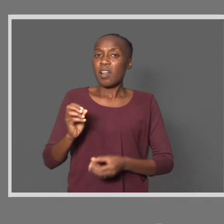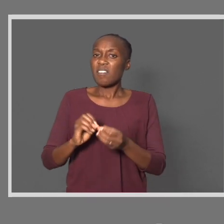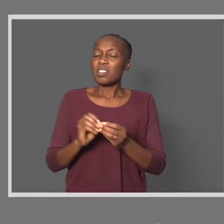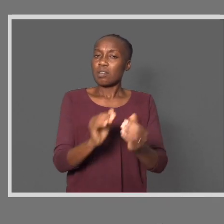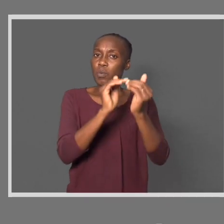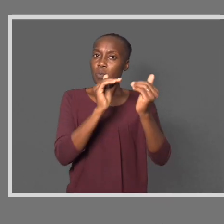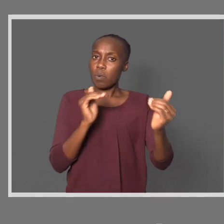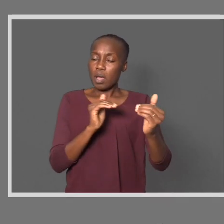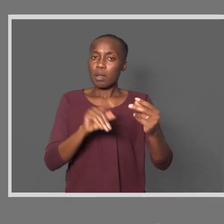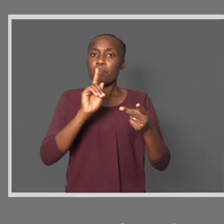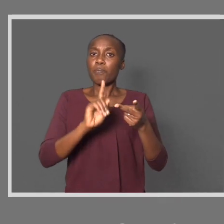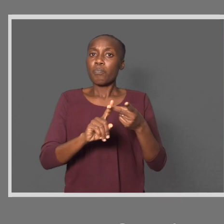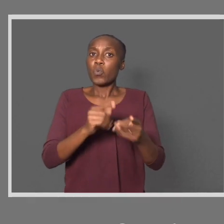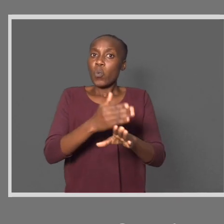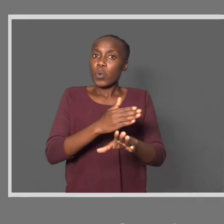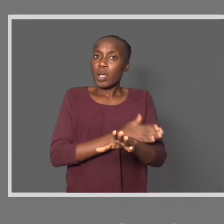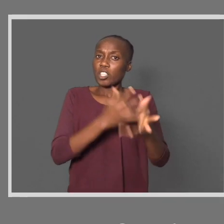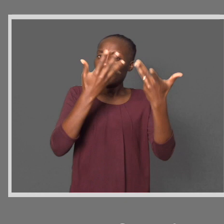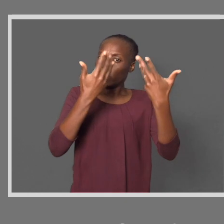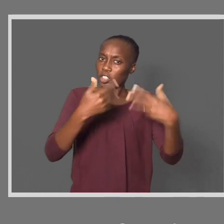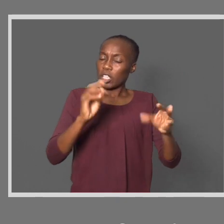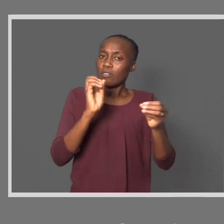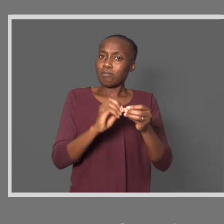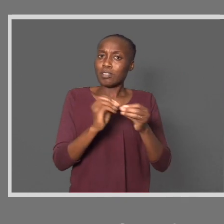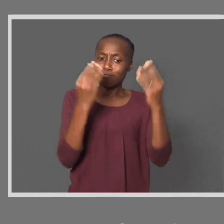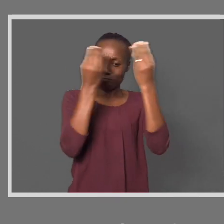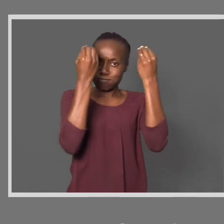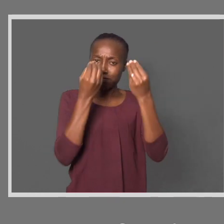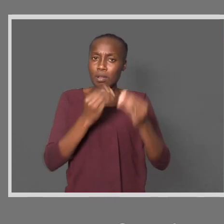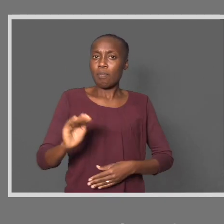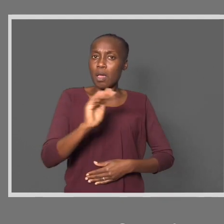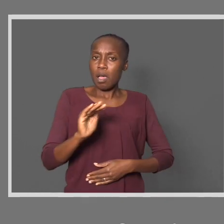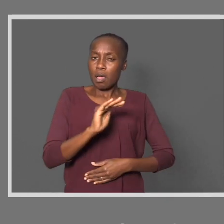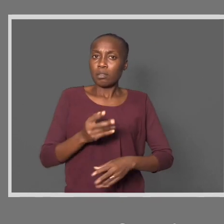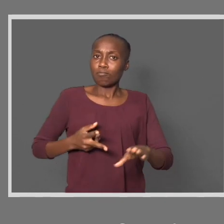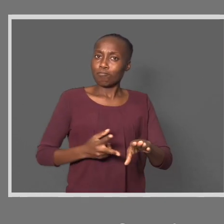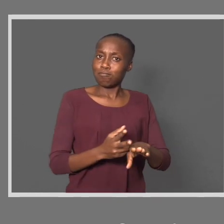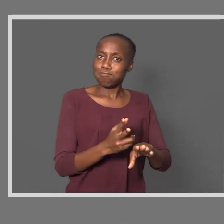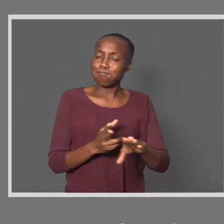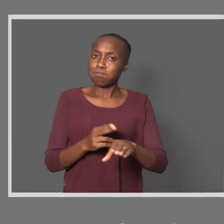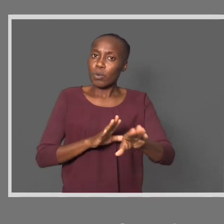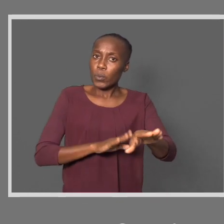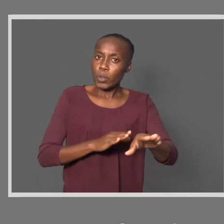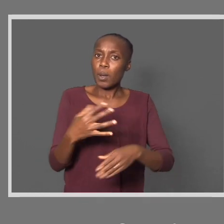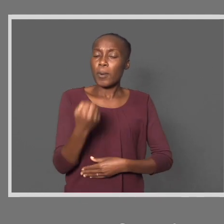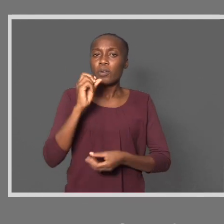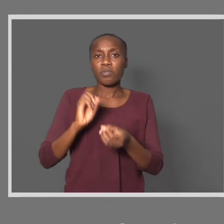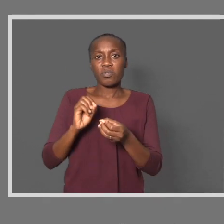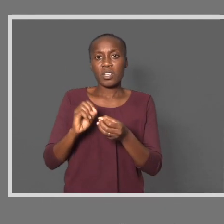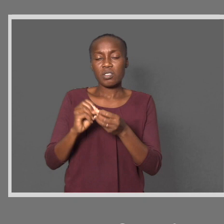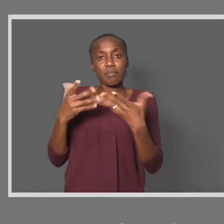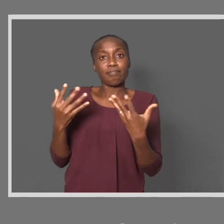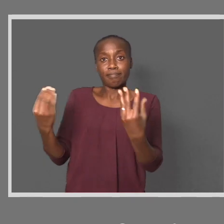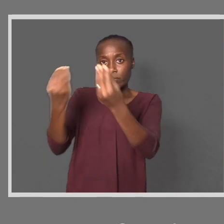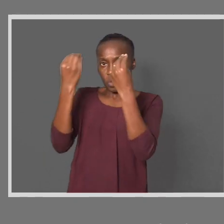para fazer o mesmo aos que foram visitados nesta área de contribuição para poderem assegurar a